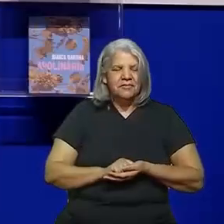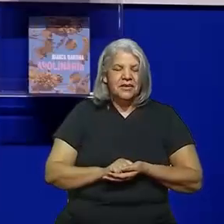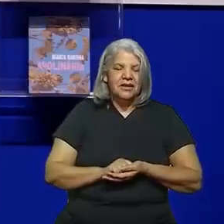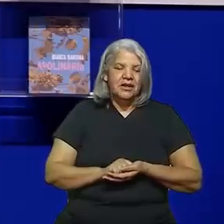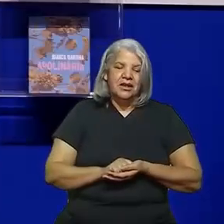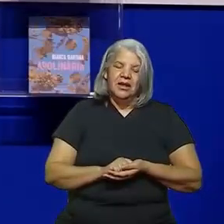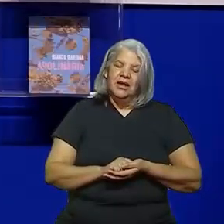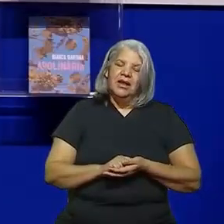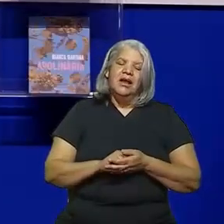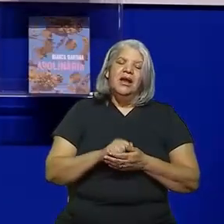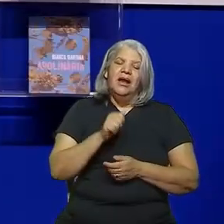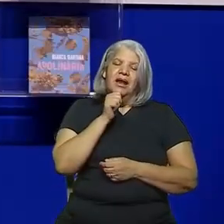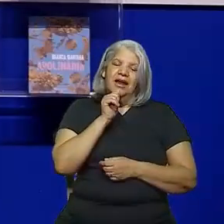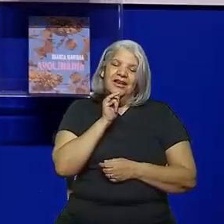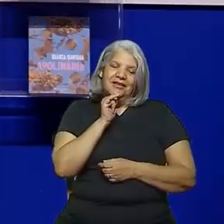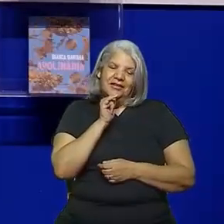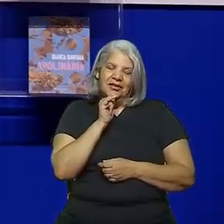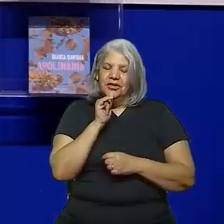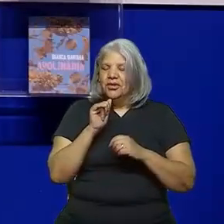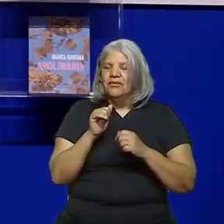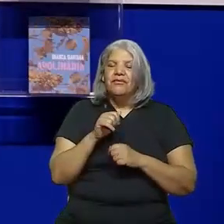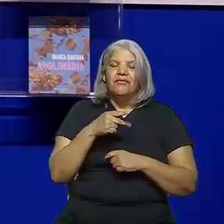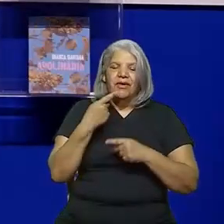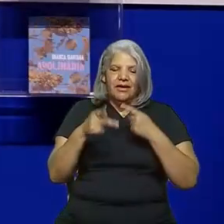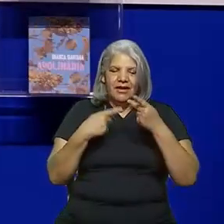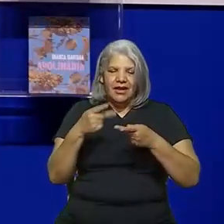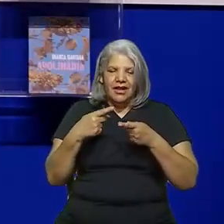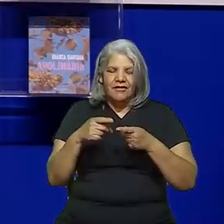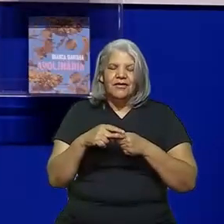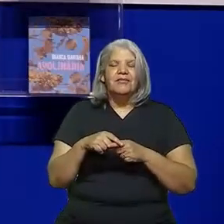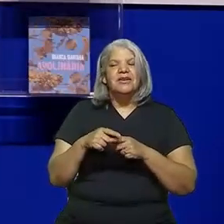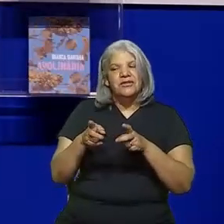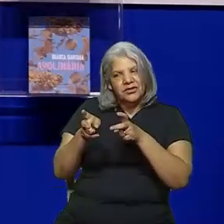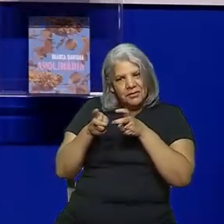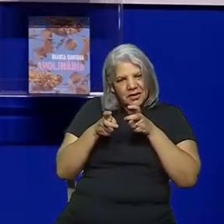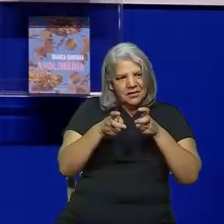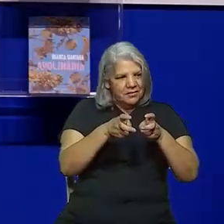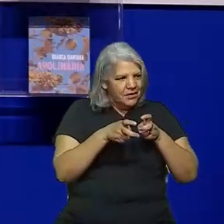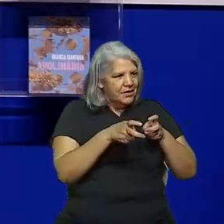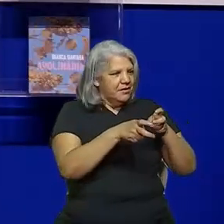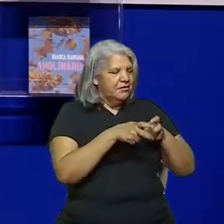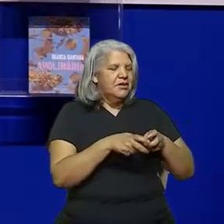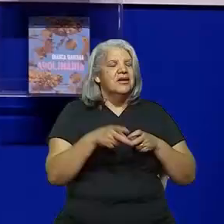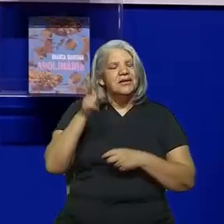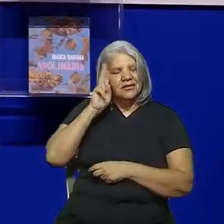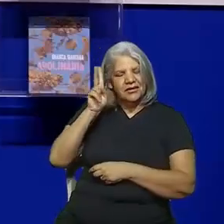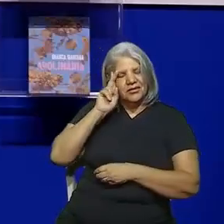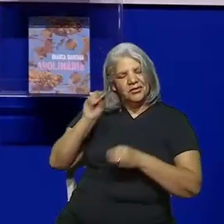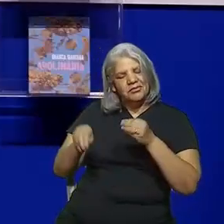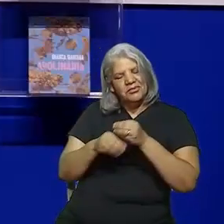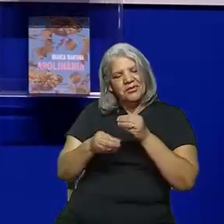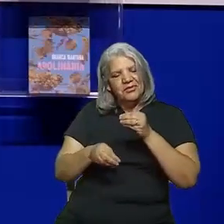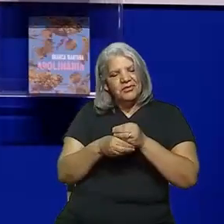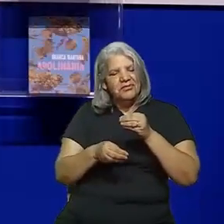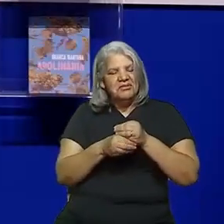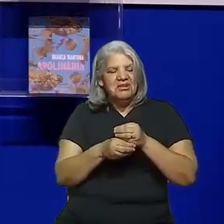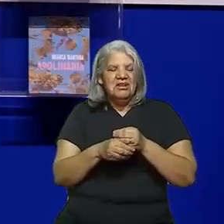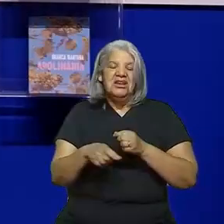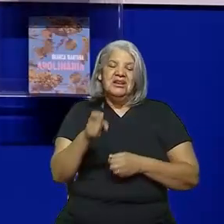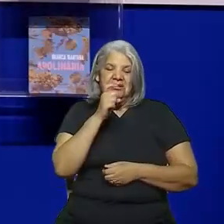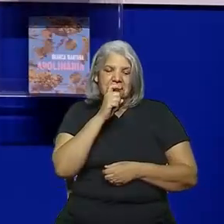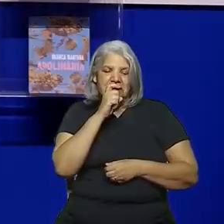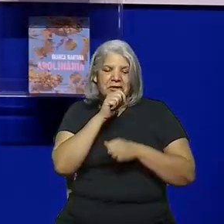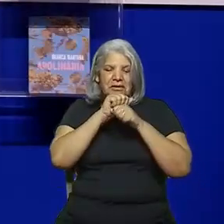ainda com esse termo, mas eu estava vendo acontecendo em torno. E eu fui juntando essas histórias, então, as infâmias